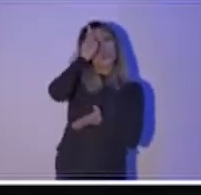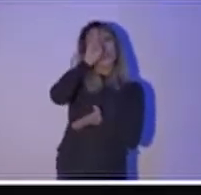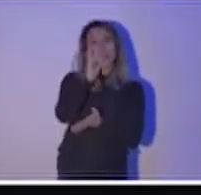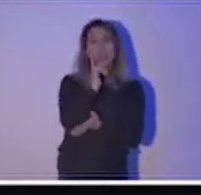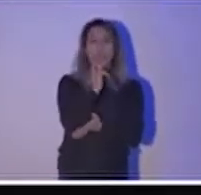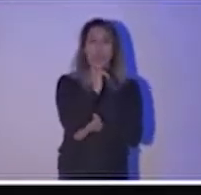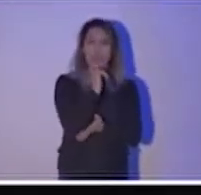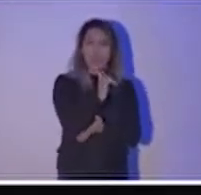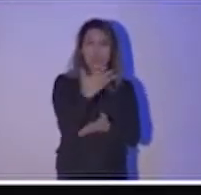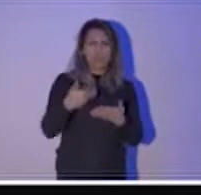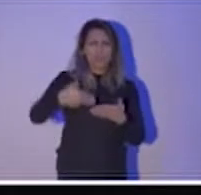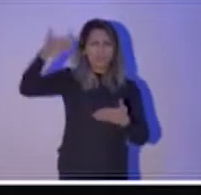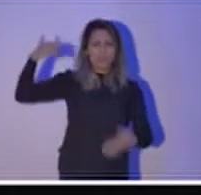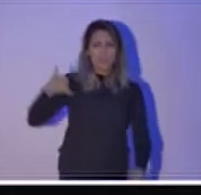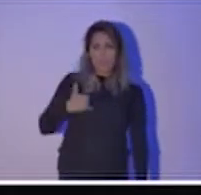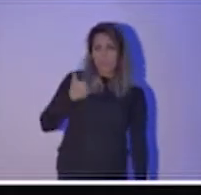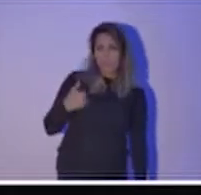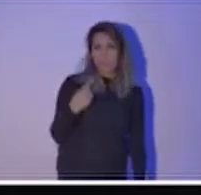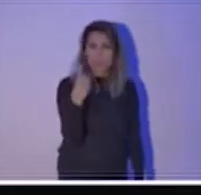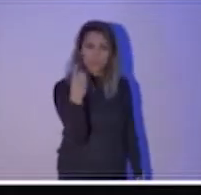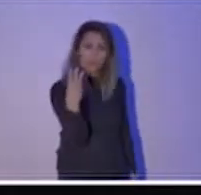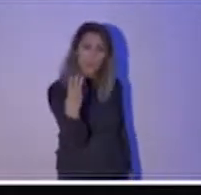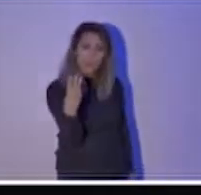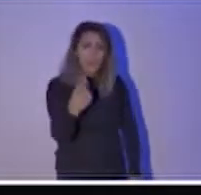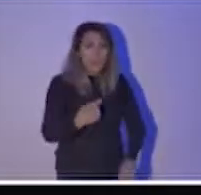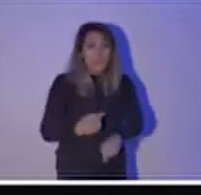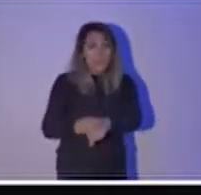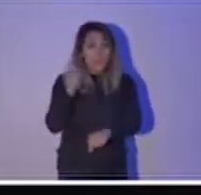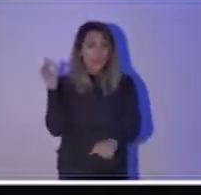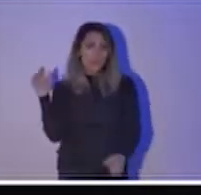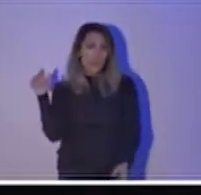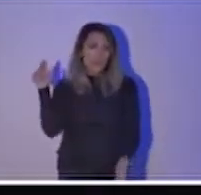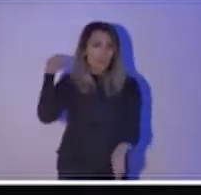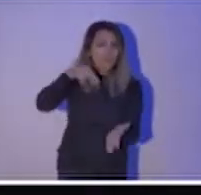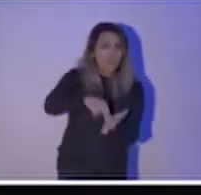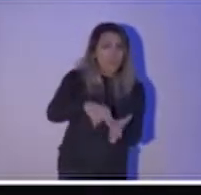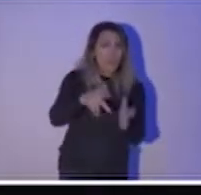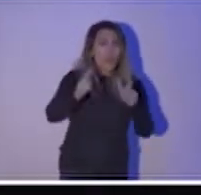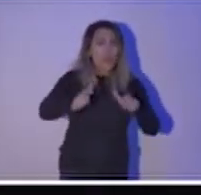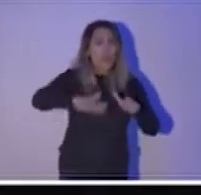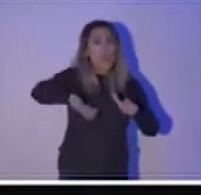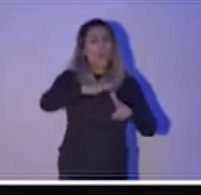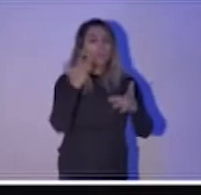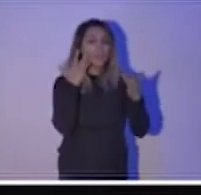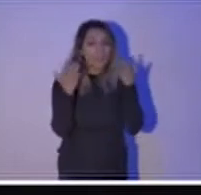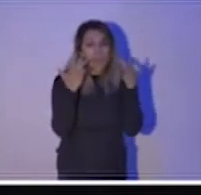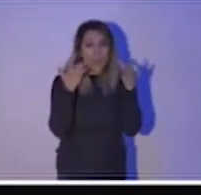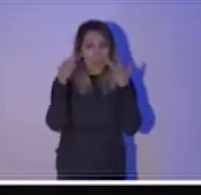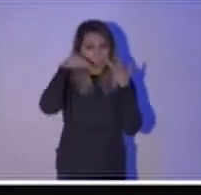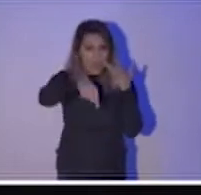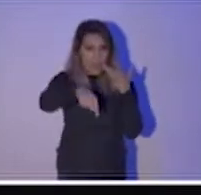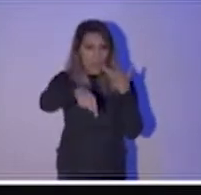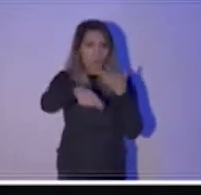Quando eu tinha 13 anos, eu fui pela primeira vez ao teatro. E é interessante que eu não fui ao teatro